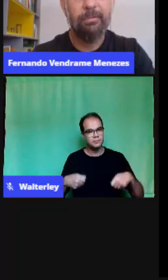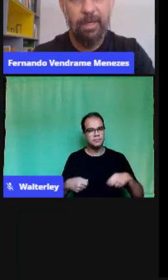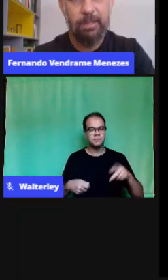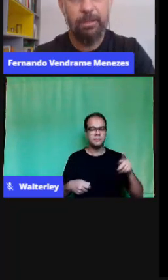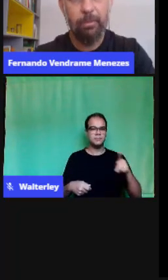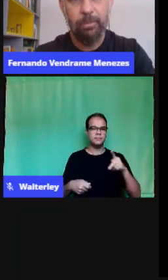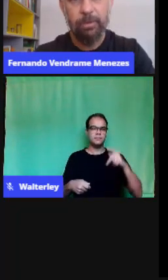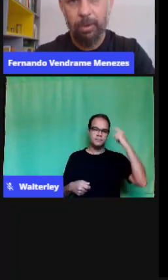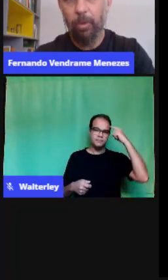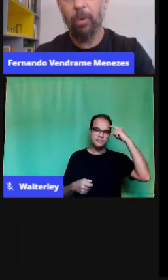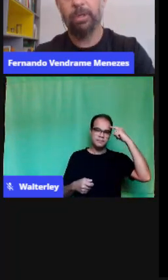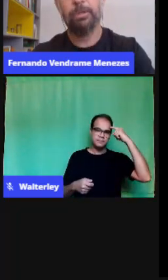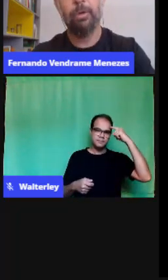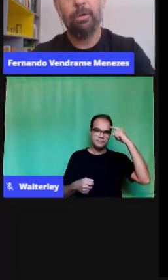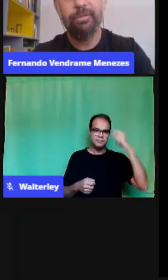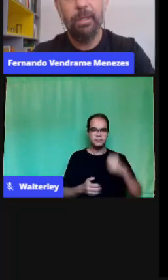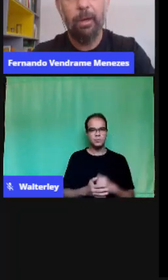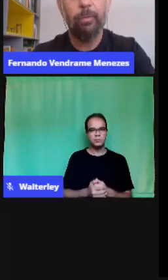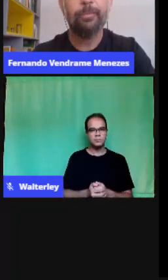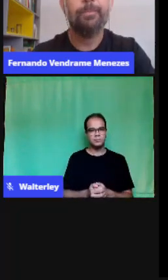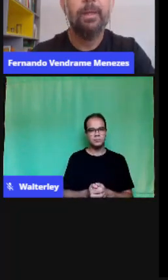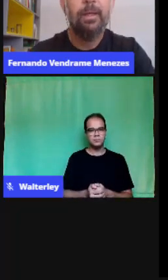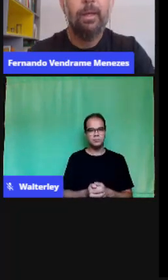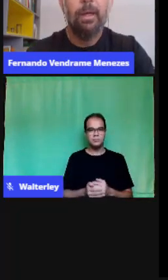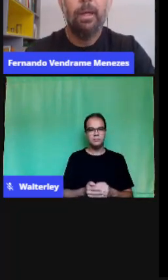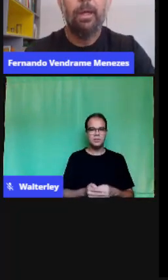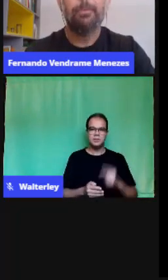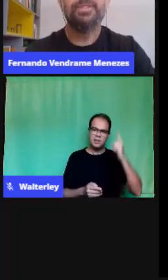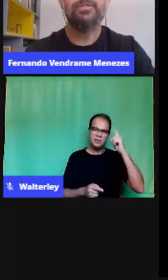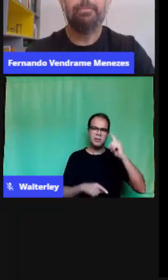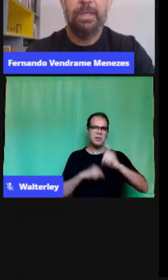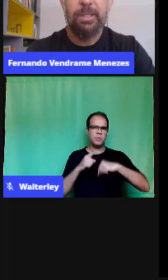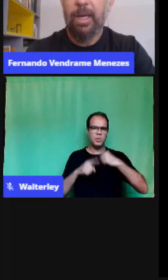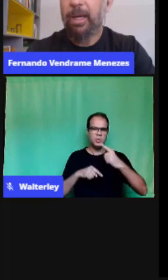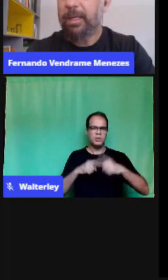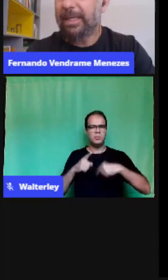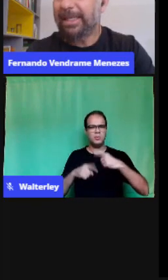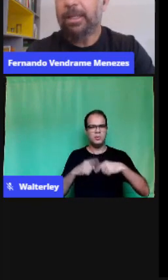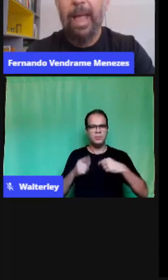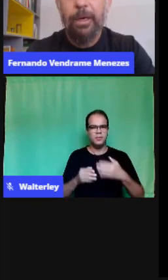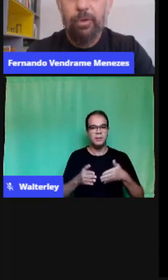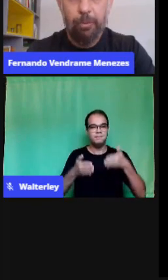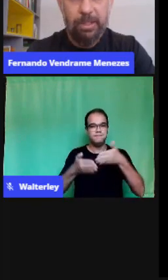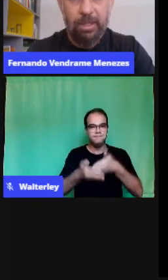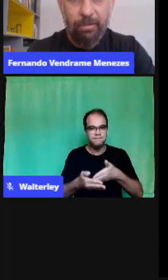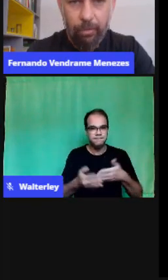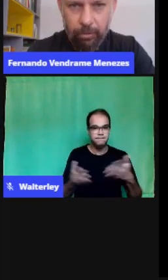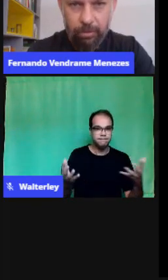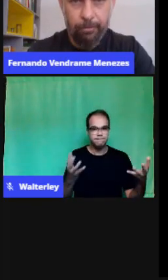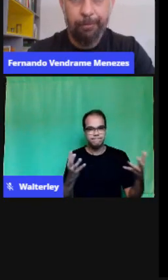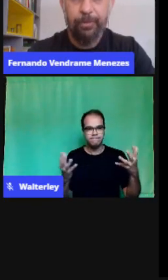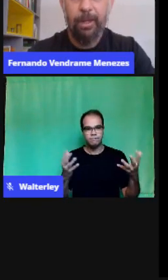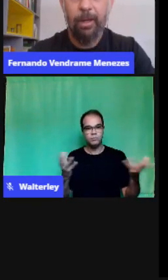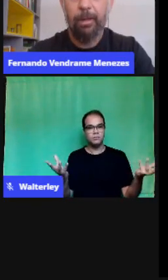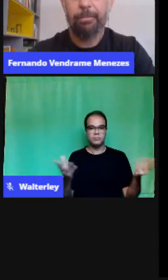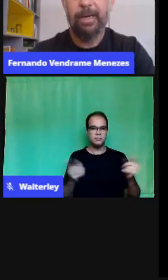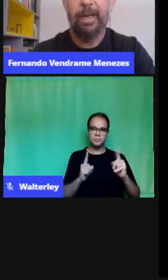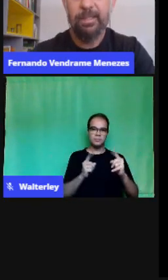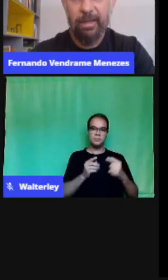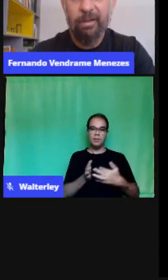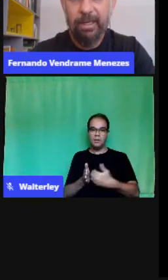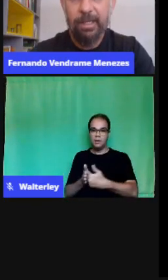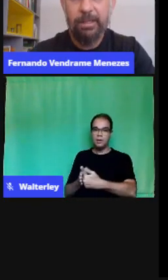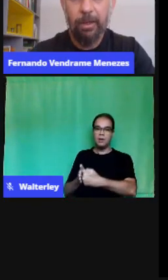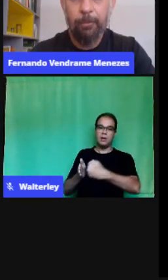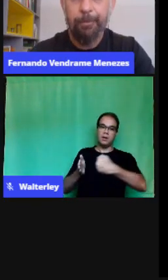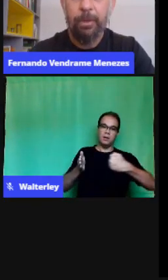que essa avaliação não ocorra só ao final. Eu preciso pensar em critérios específicos para